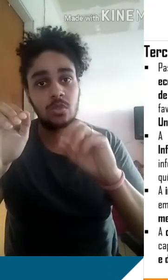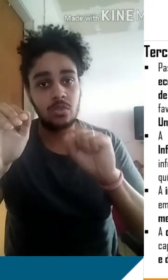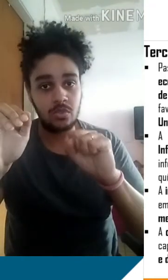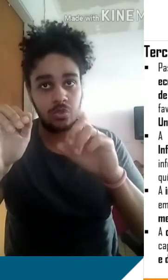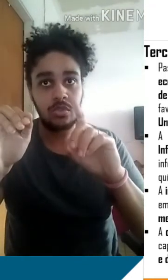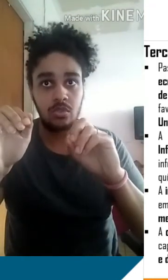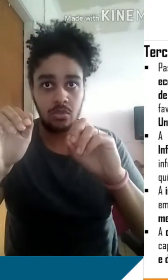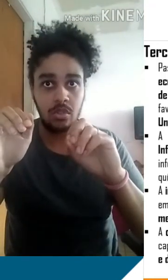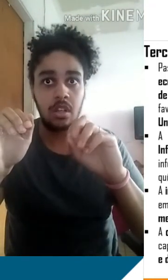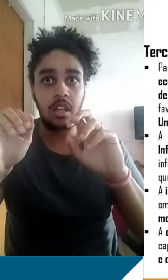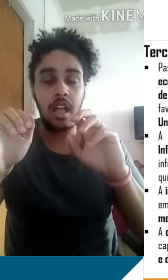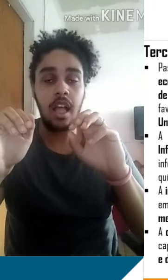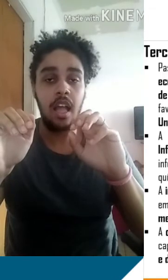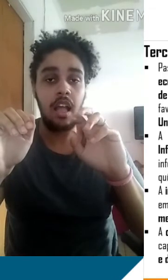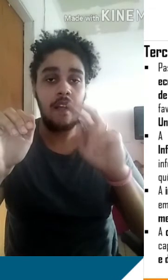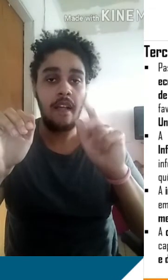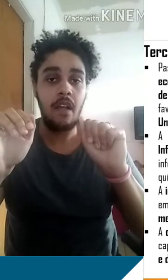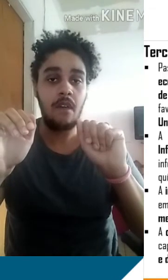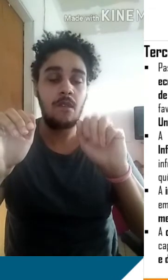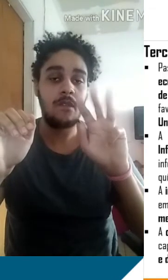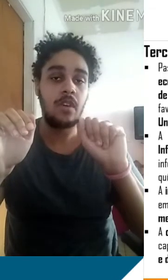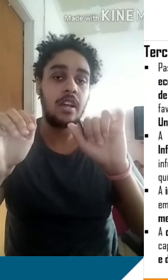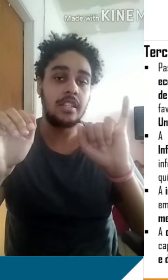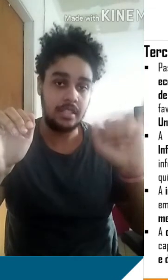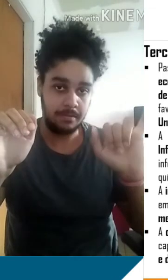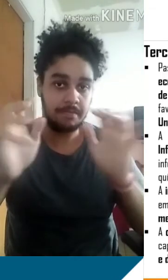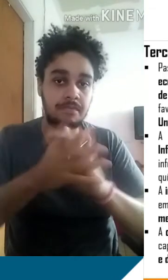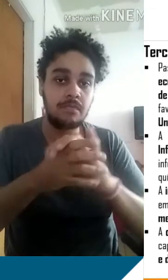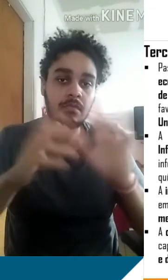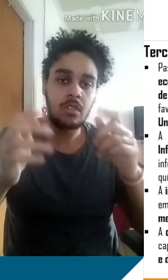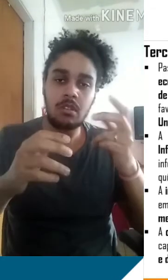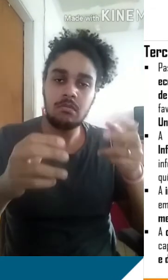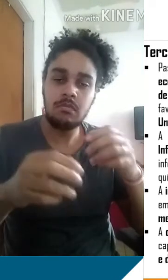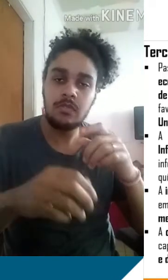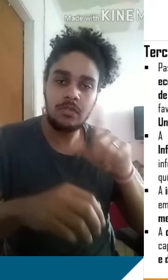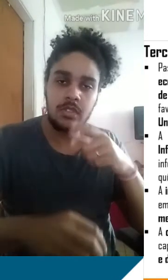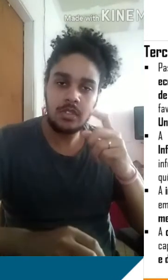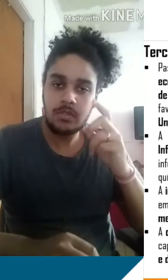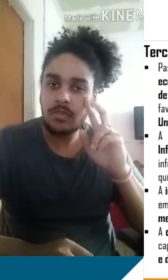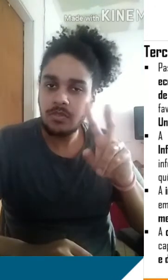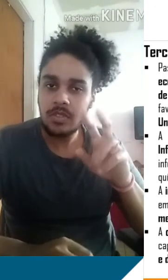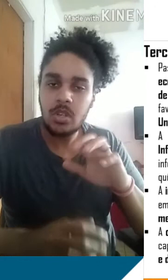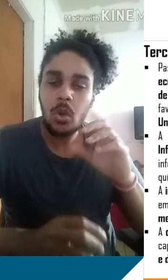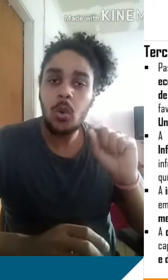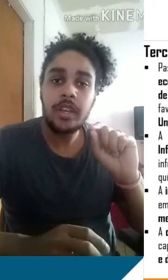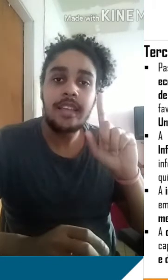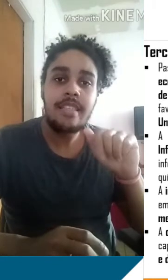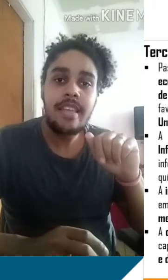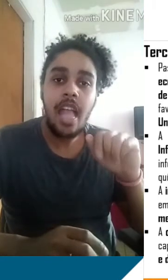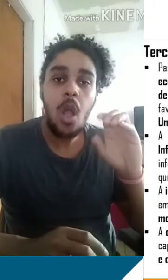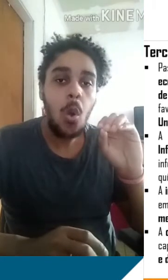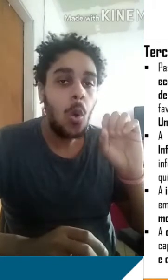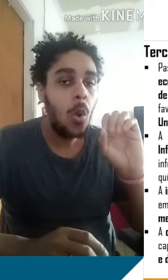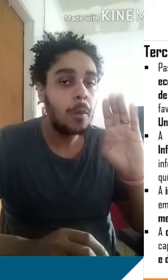essa obsolescência programada? É quando um produto é tornado obsoleto, né, por conta, às vezes, da própria tecnologia. Quando tem